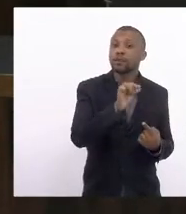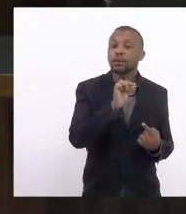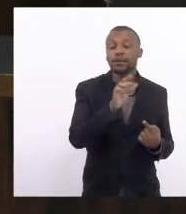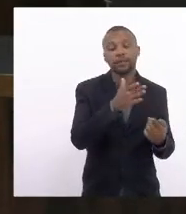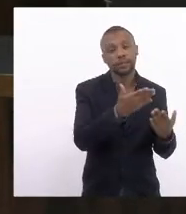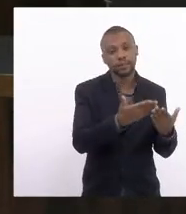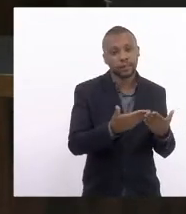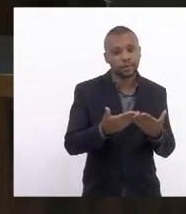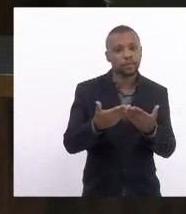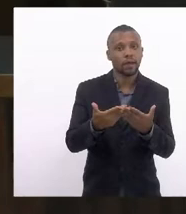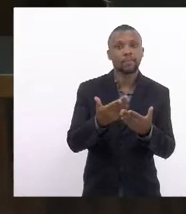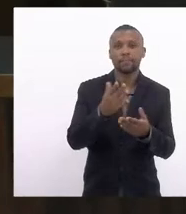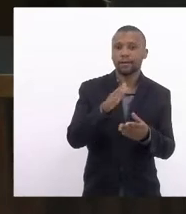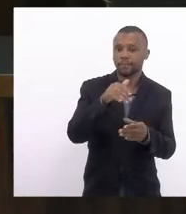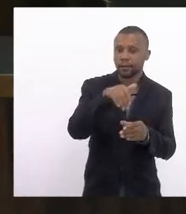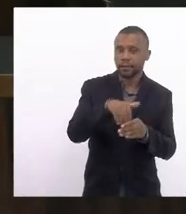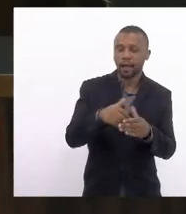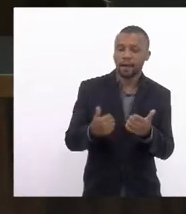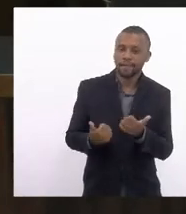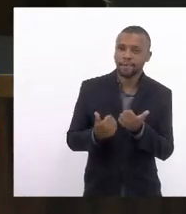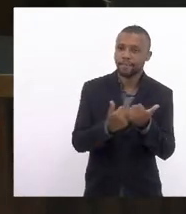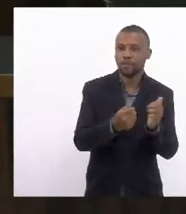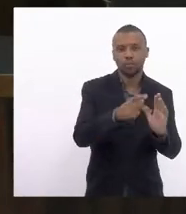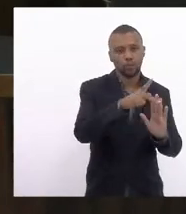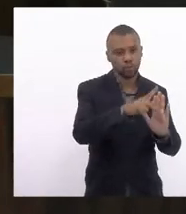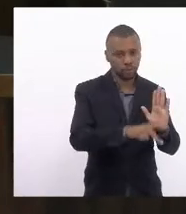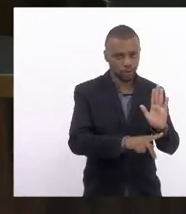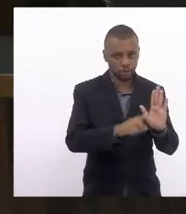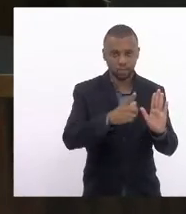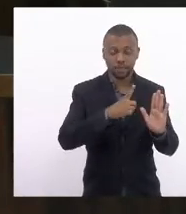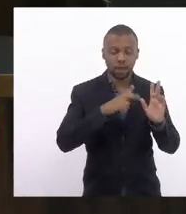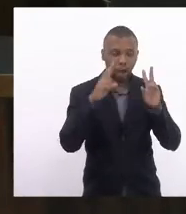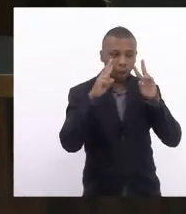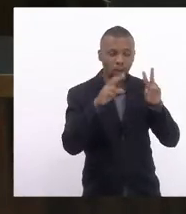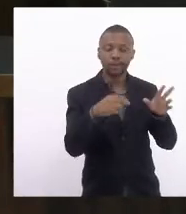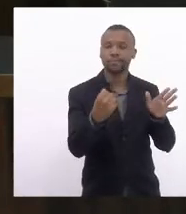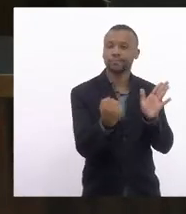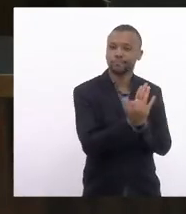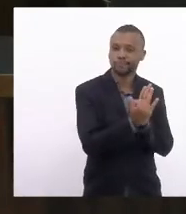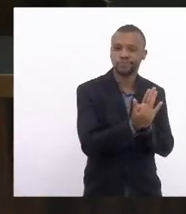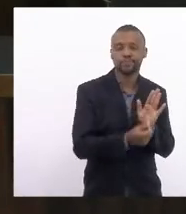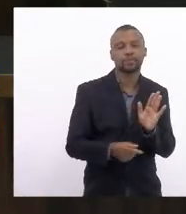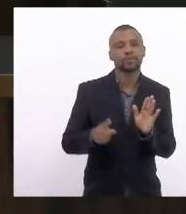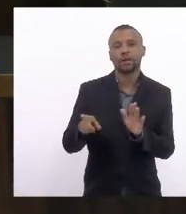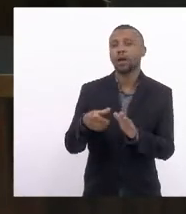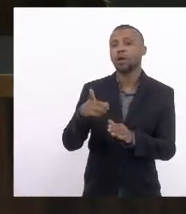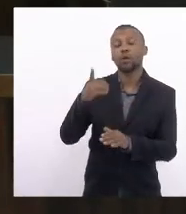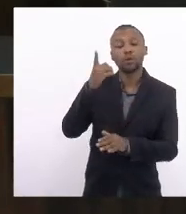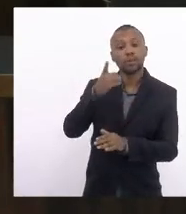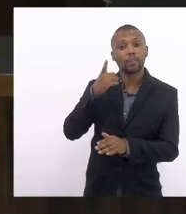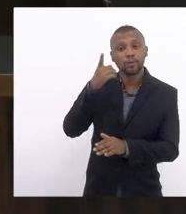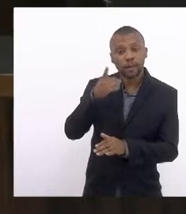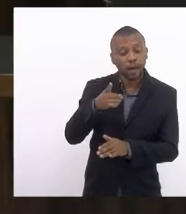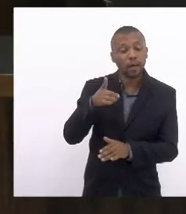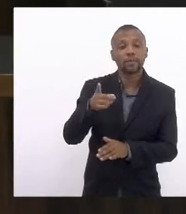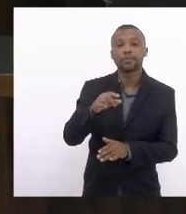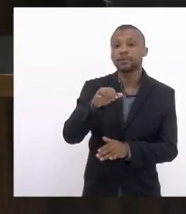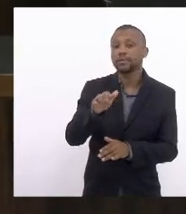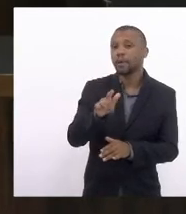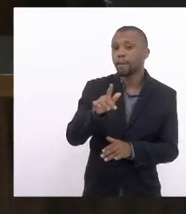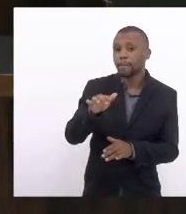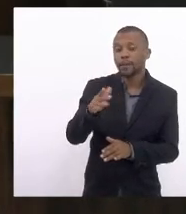encaminhasse para votar a favor do projeto, que seria o tombamento, e o deputado Jaumir, que pudesse